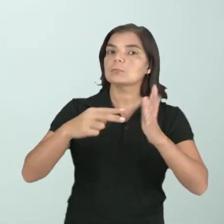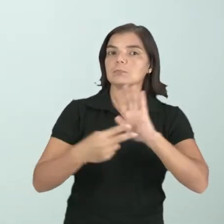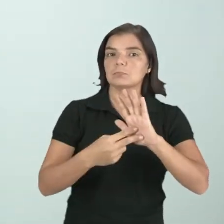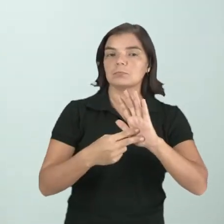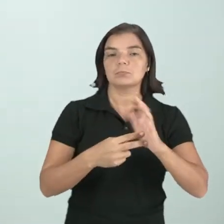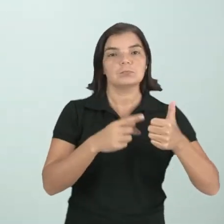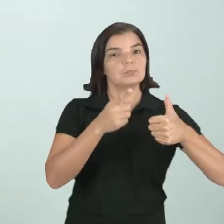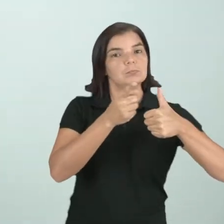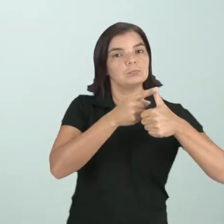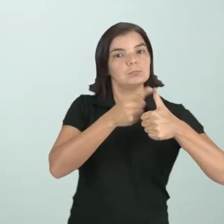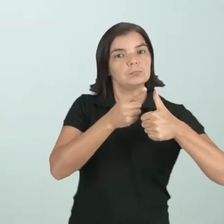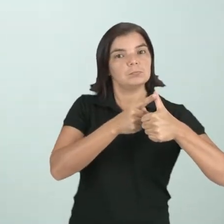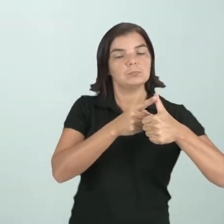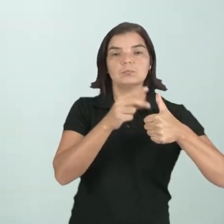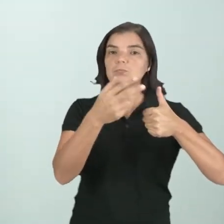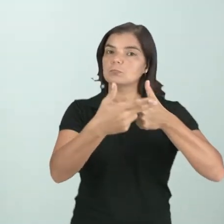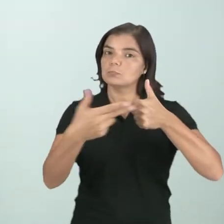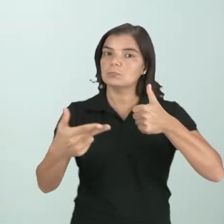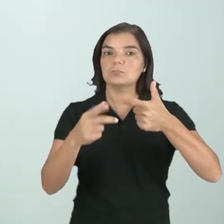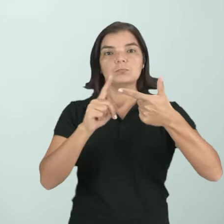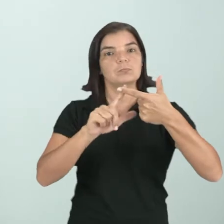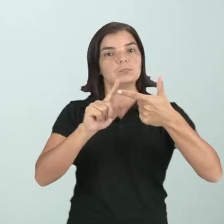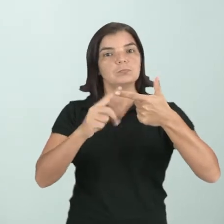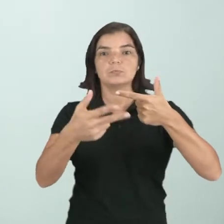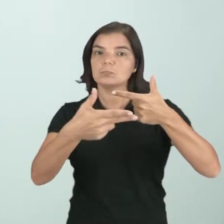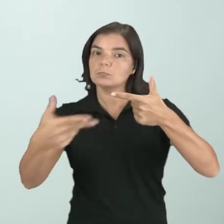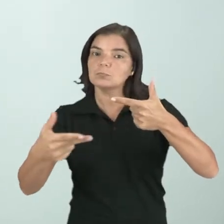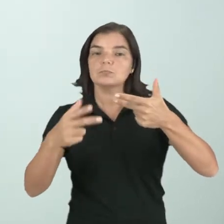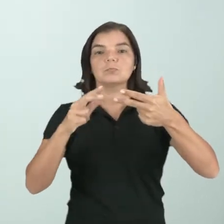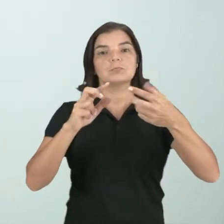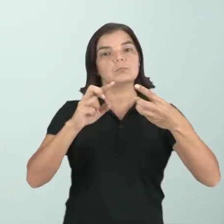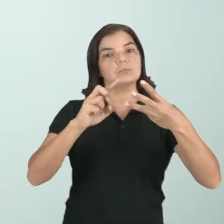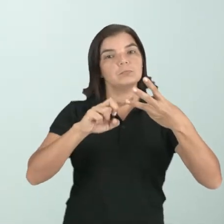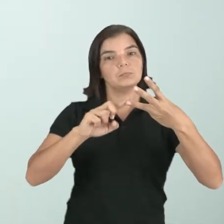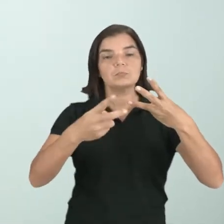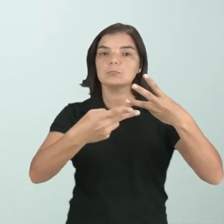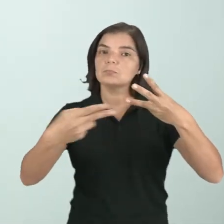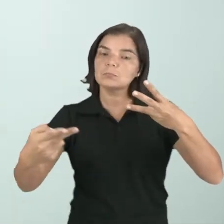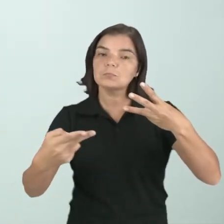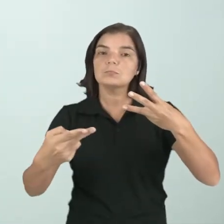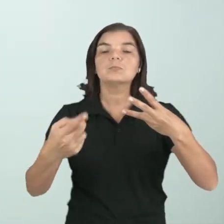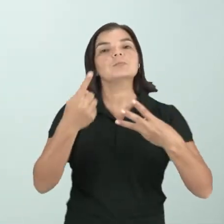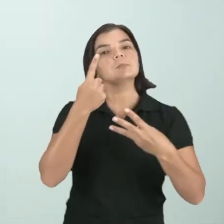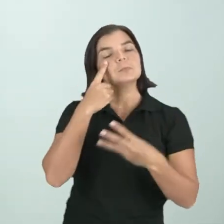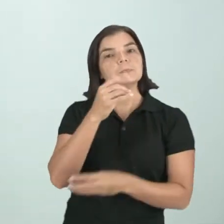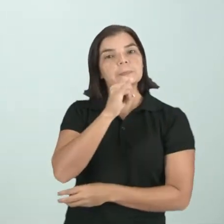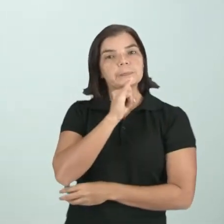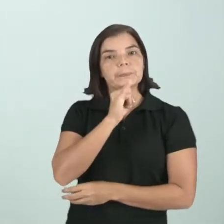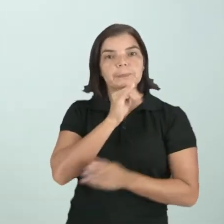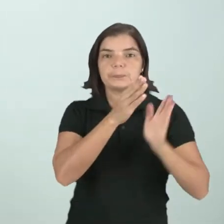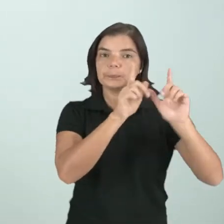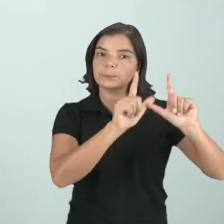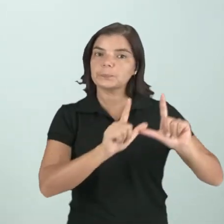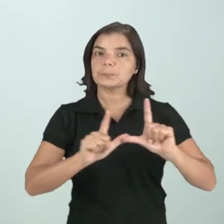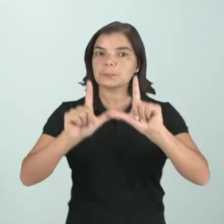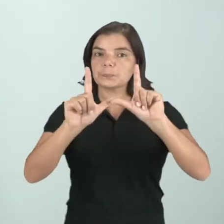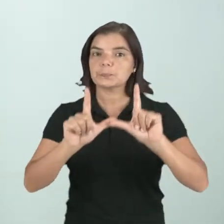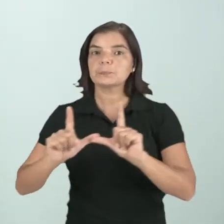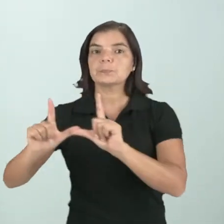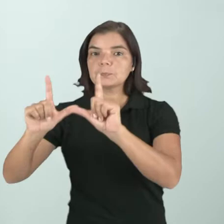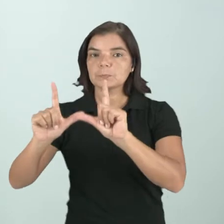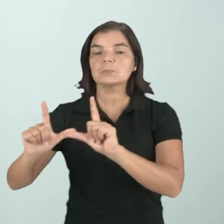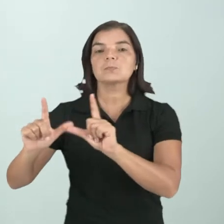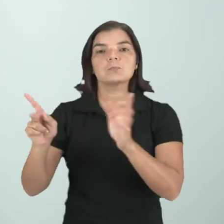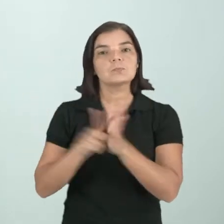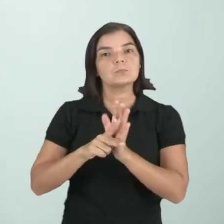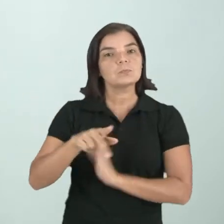objeto na primeira posição, um objeto na segunda, um objeto na terceira e assim por diante. Quer ver um exemplo de sequência que faz parte do nosso